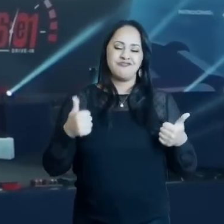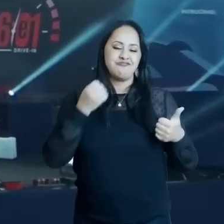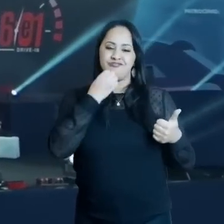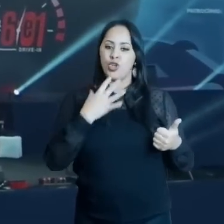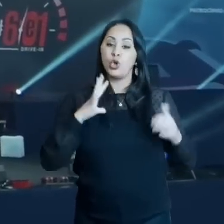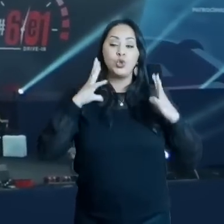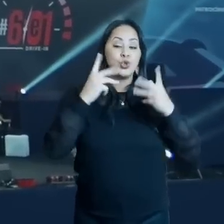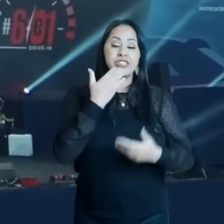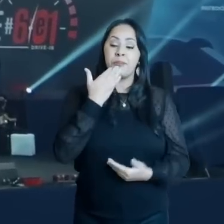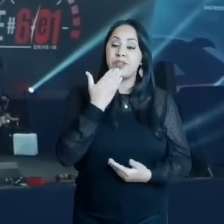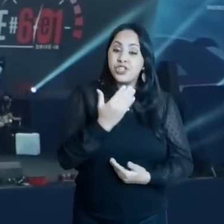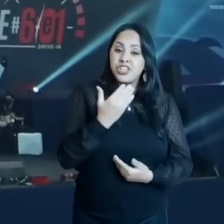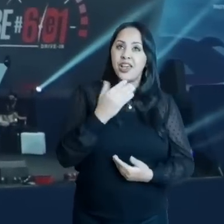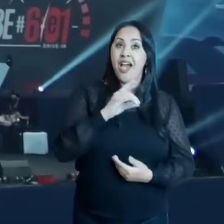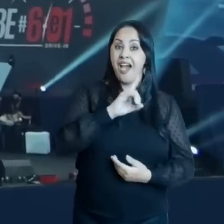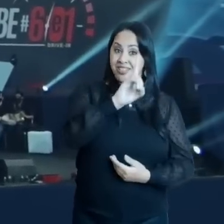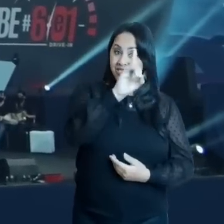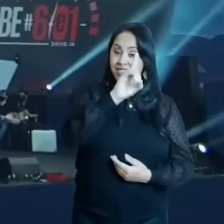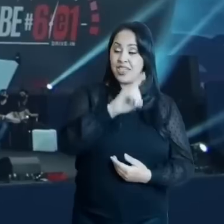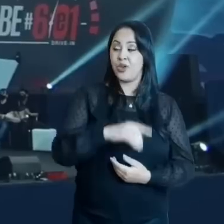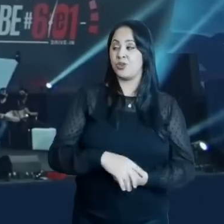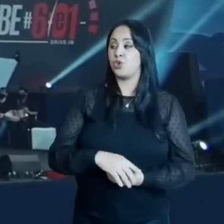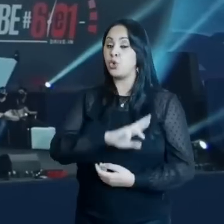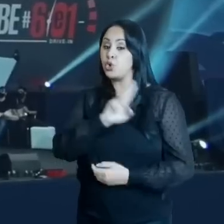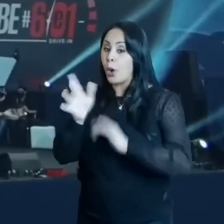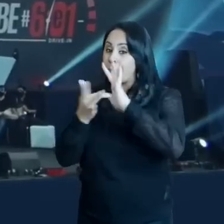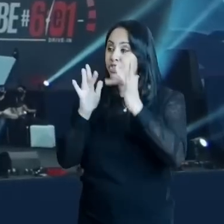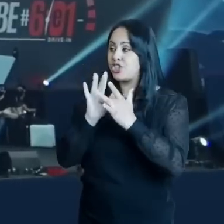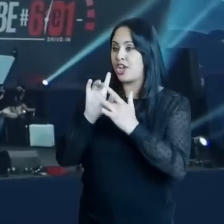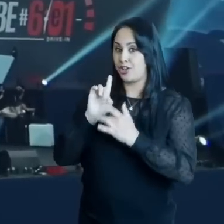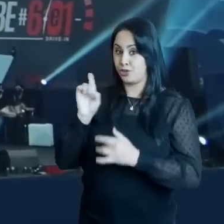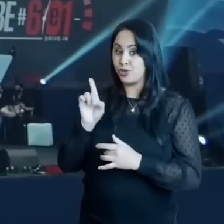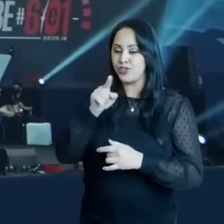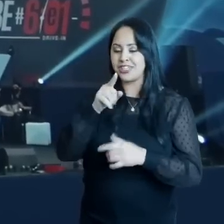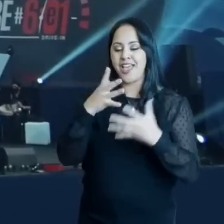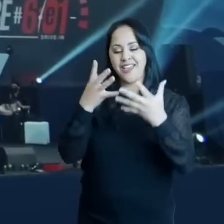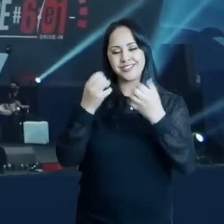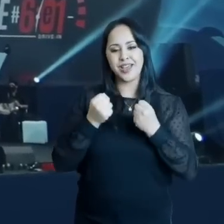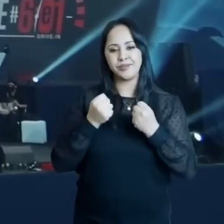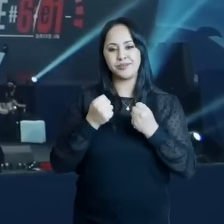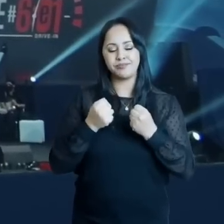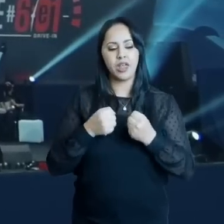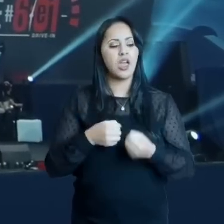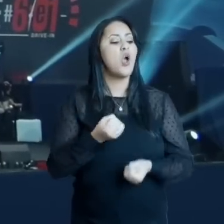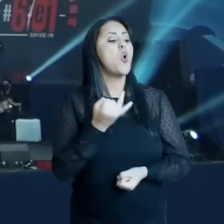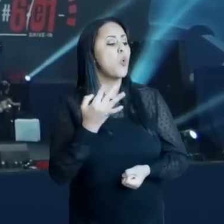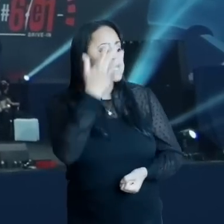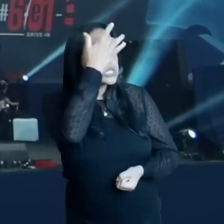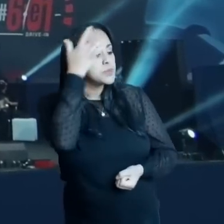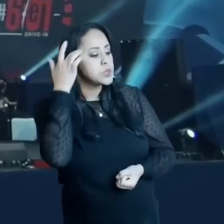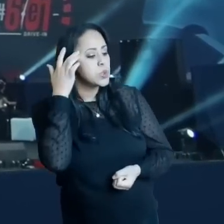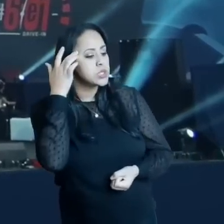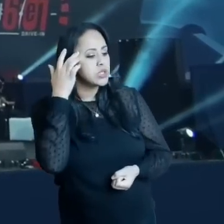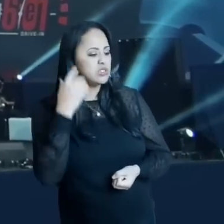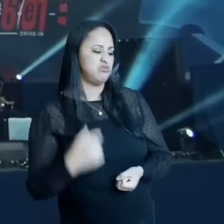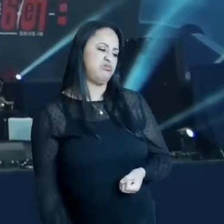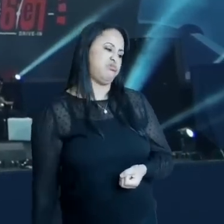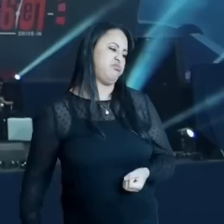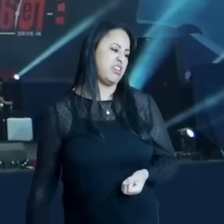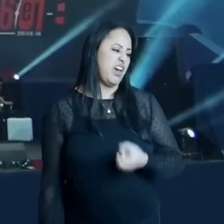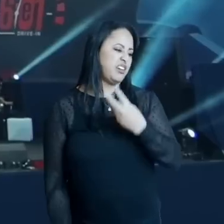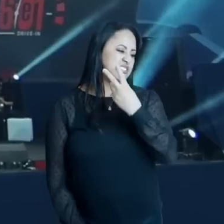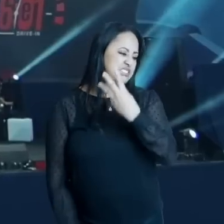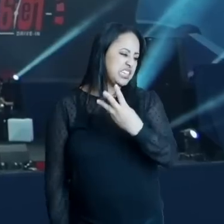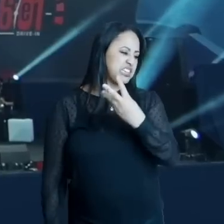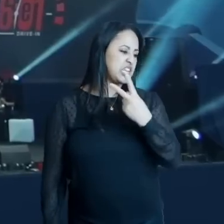Tudo que você pedir ao Pai em nome dele, você já recebeu. Você não vai receber, não. Bateu quantas mil pessoas só? 32. 32? Ih,